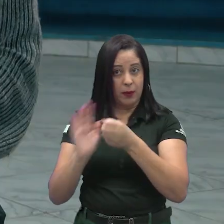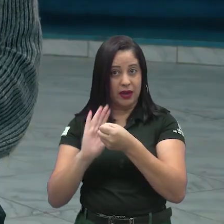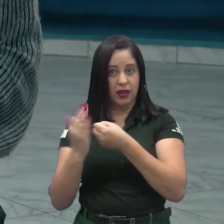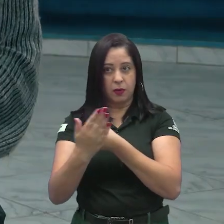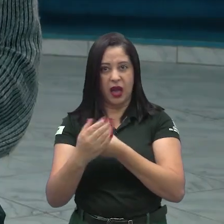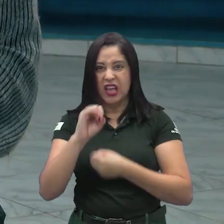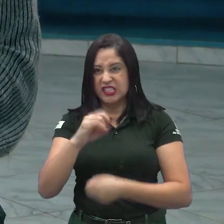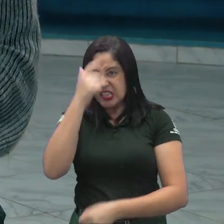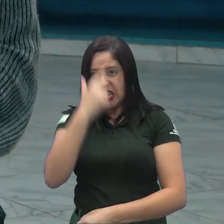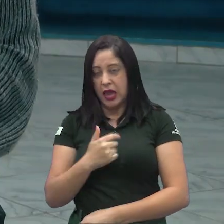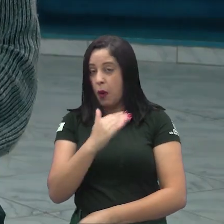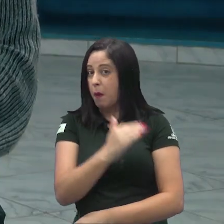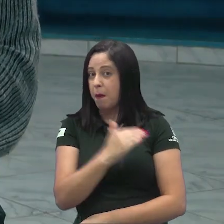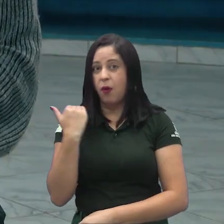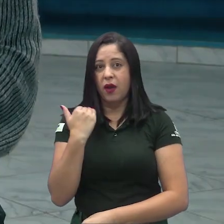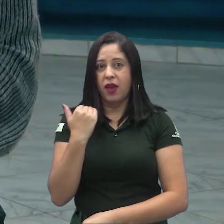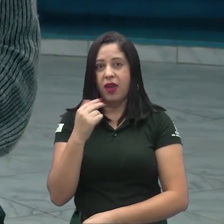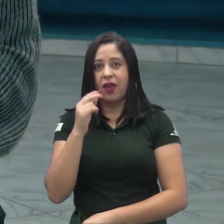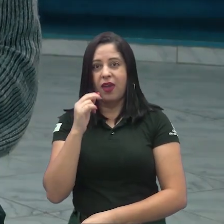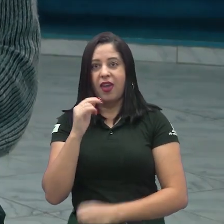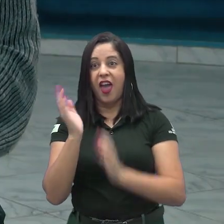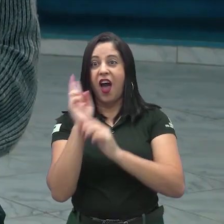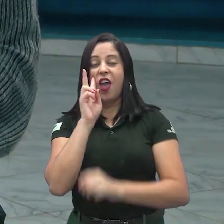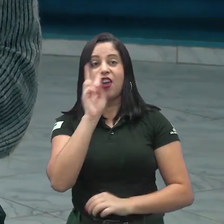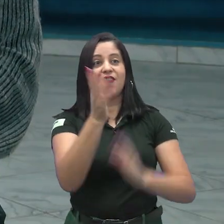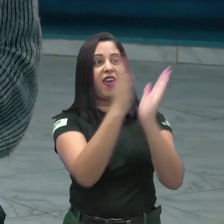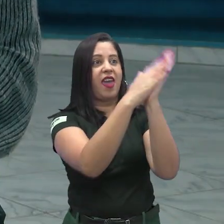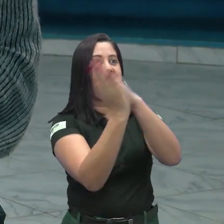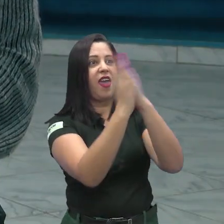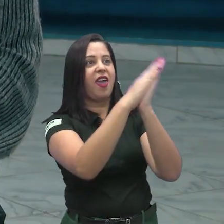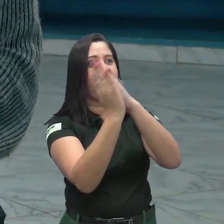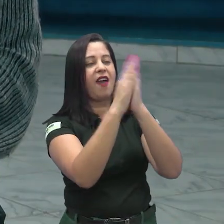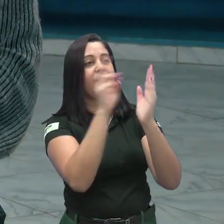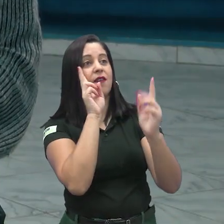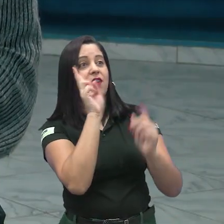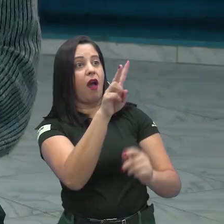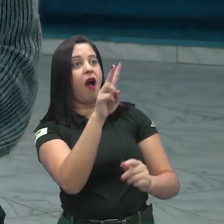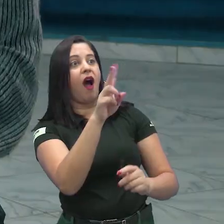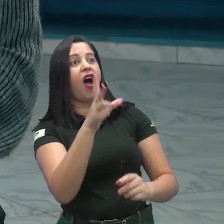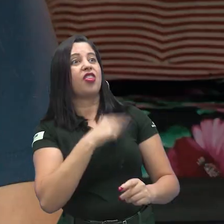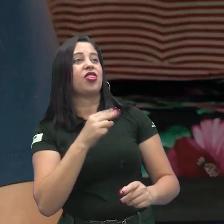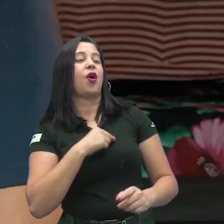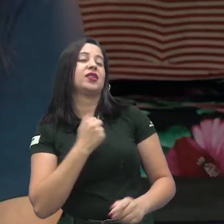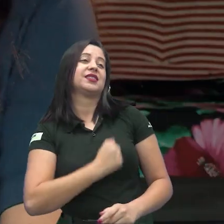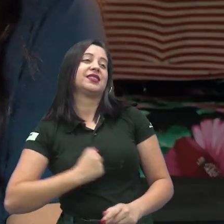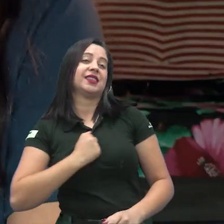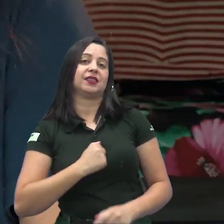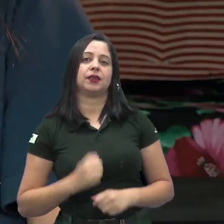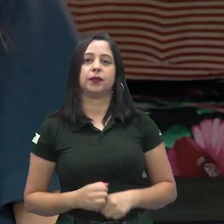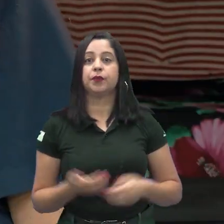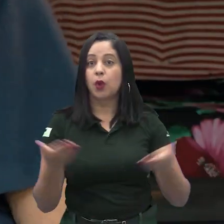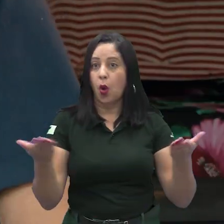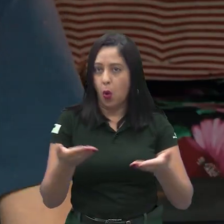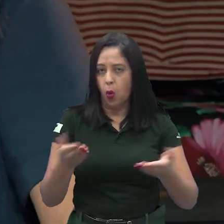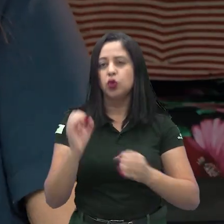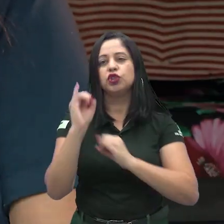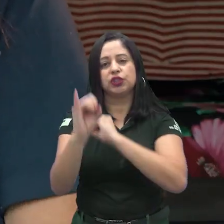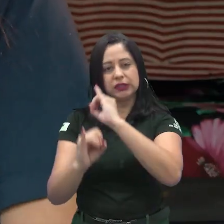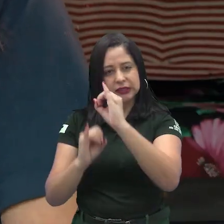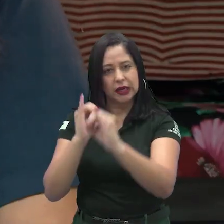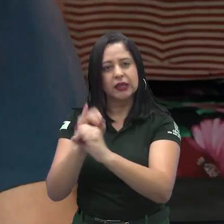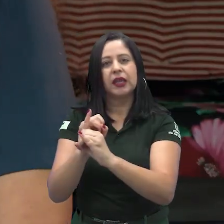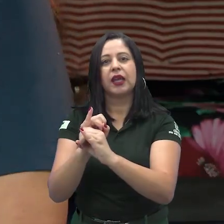bairro. O dia que eu partir, quem olhar para, olha, o velho Davi está aqui ainda. Tá, hoje a gente tem a internet,